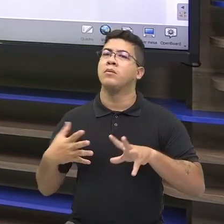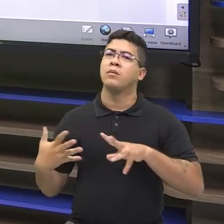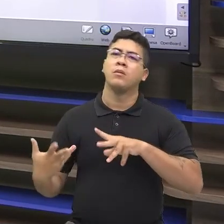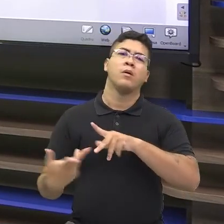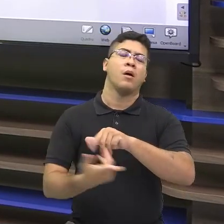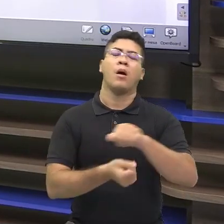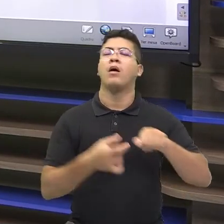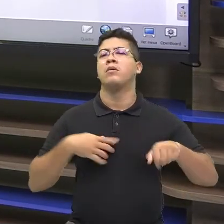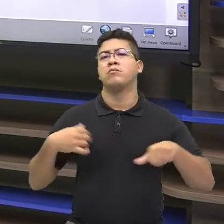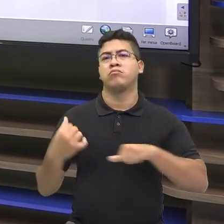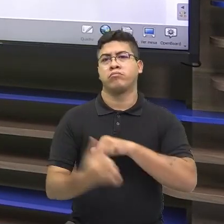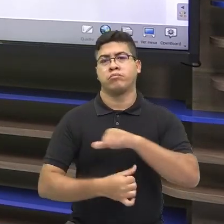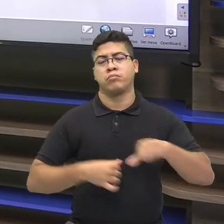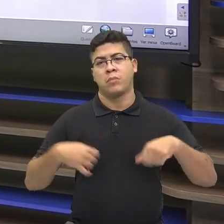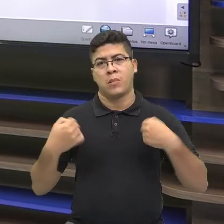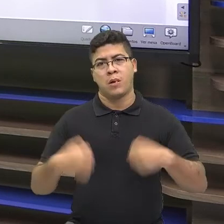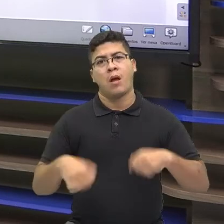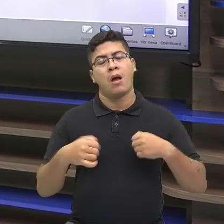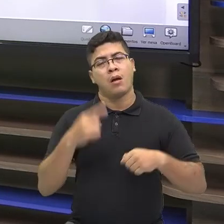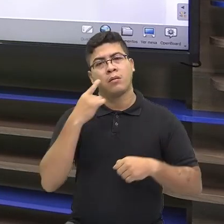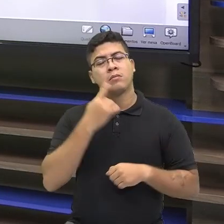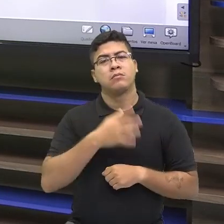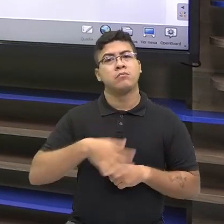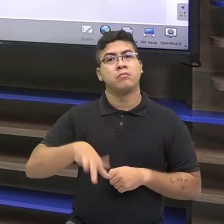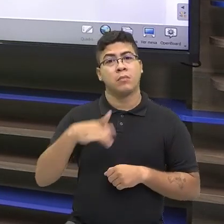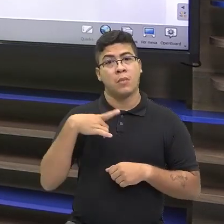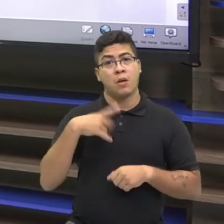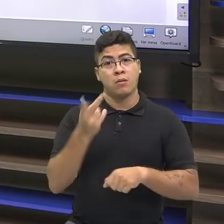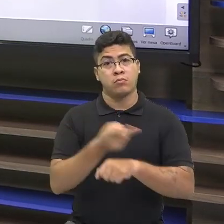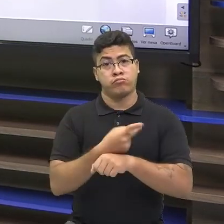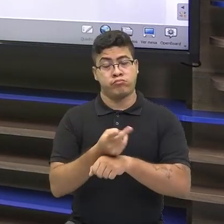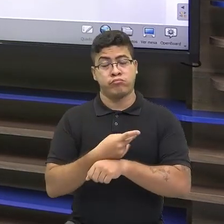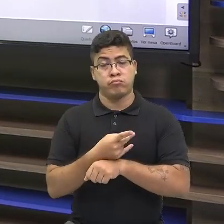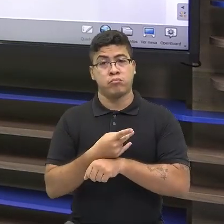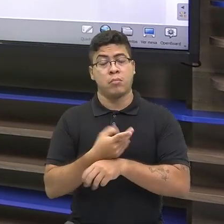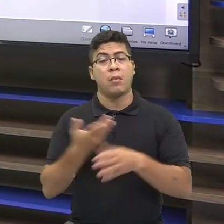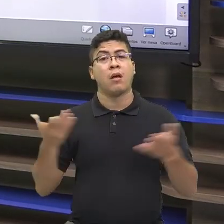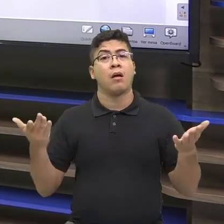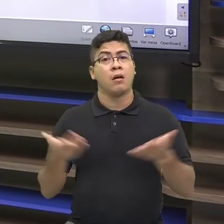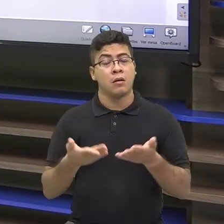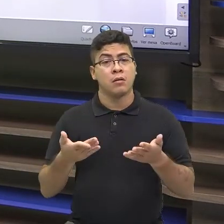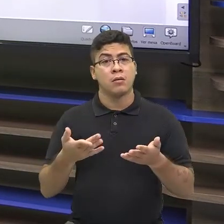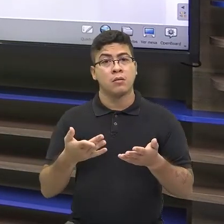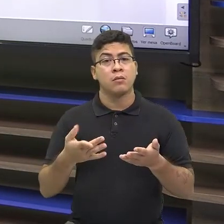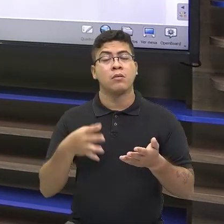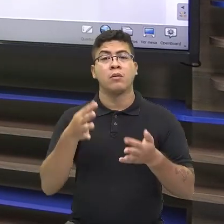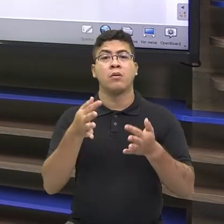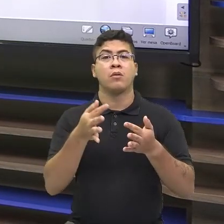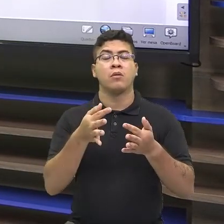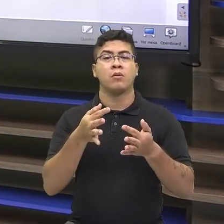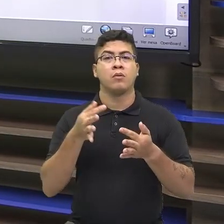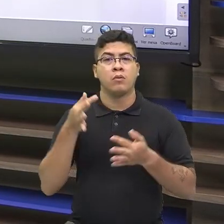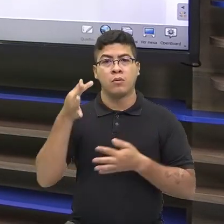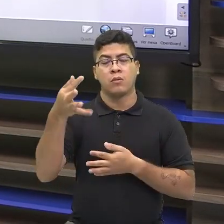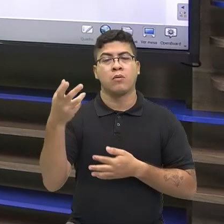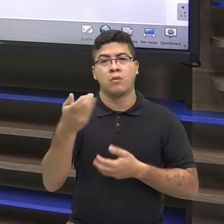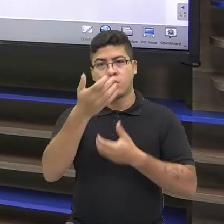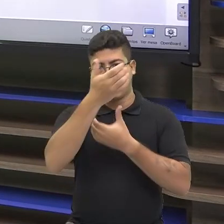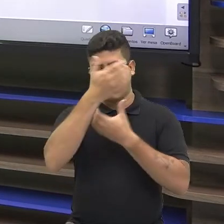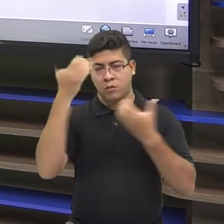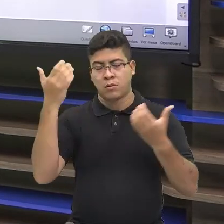uma necessidade de mudança que eles procuravam, tanto ali no futurismo, no cubismo,